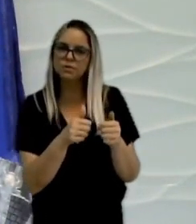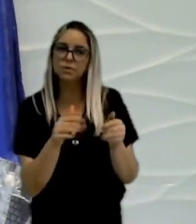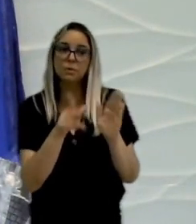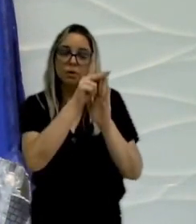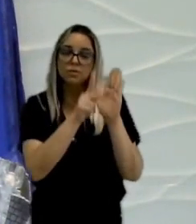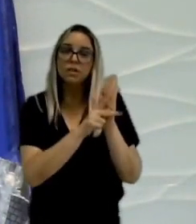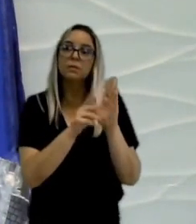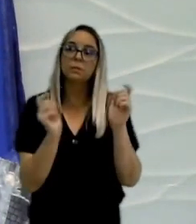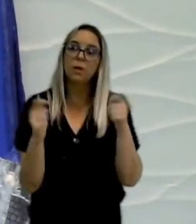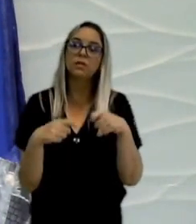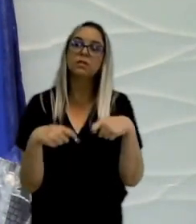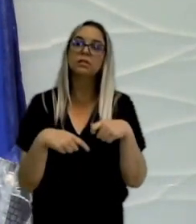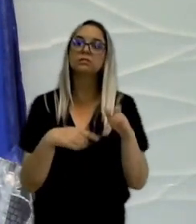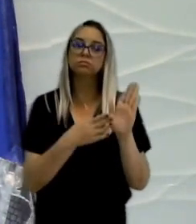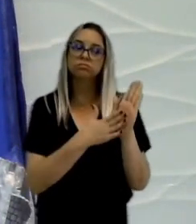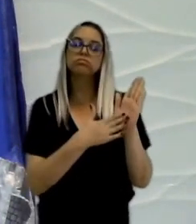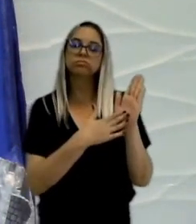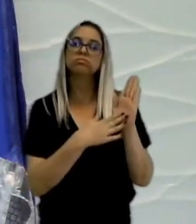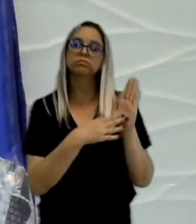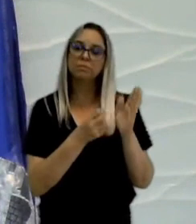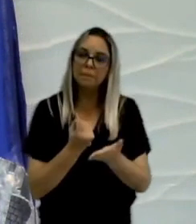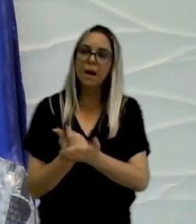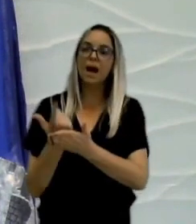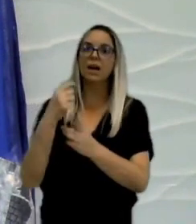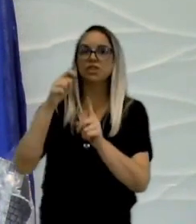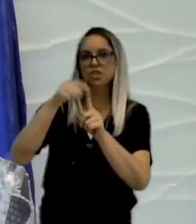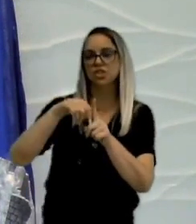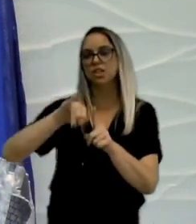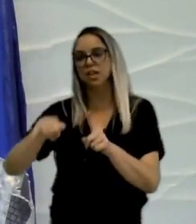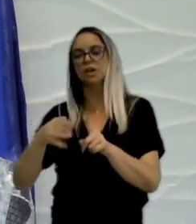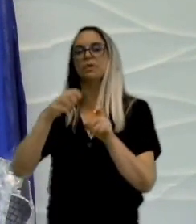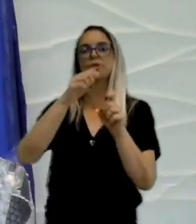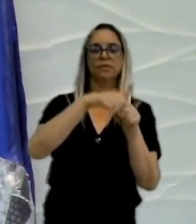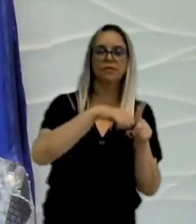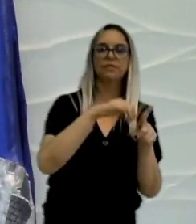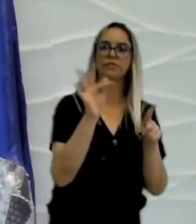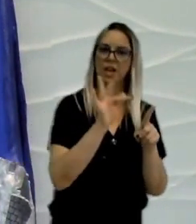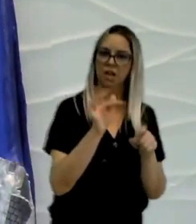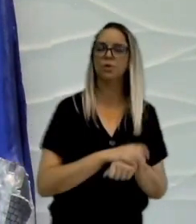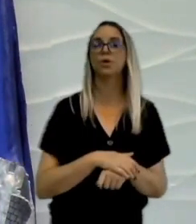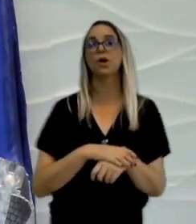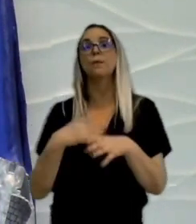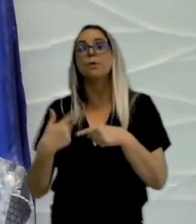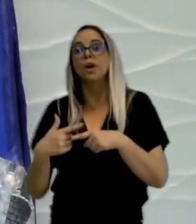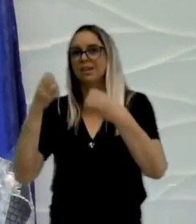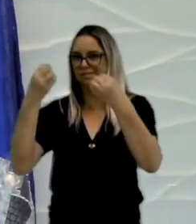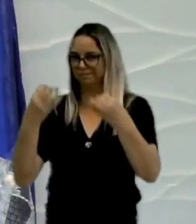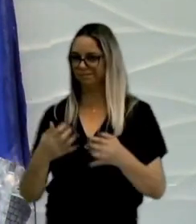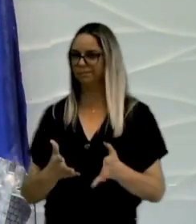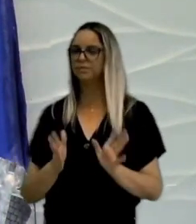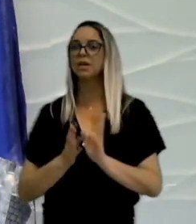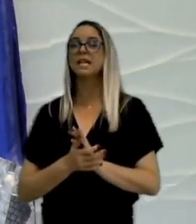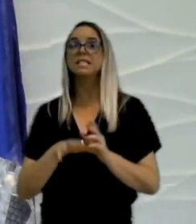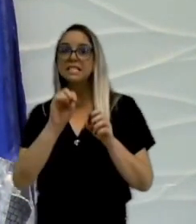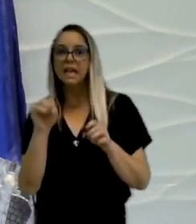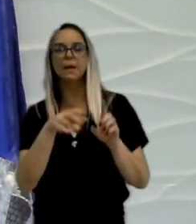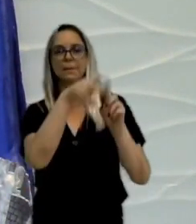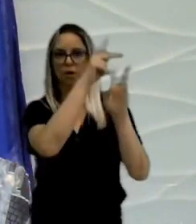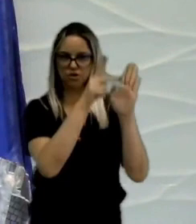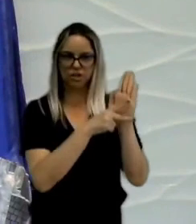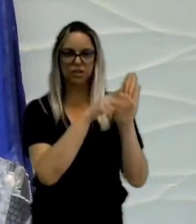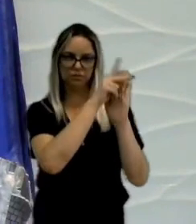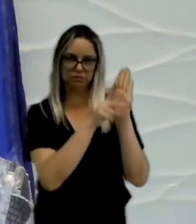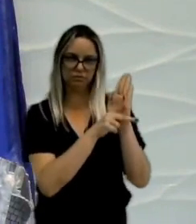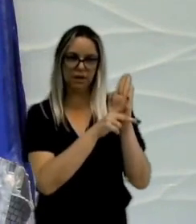projeto possa contemplar o retroativo dos meses de janeiro e fevereiro. Porque se a gente aprovar o projeto do jeito que chegou aqui nesta